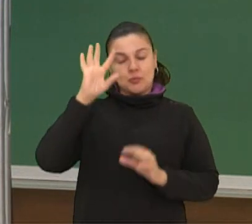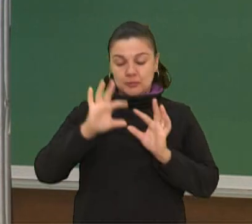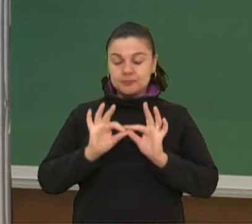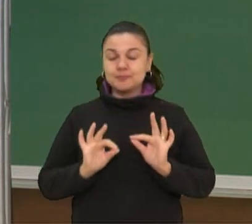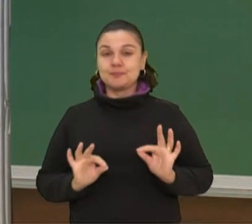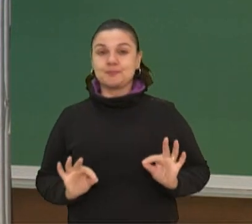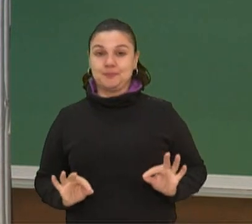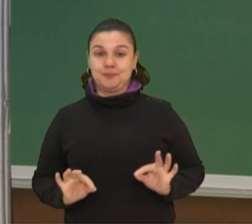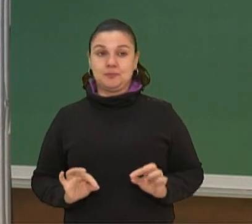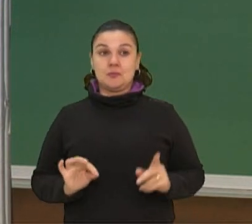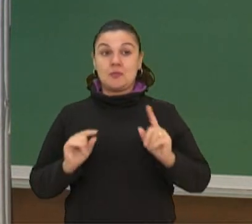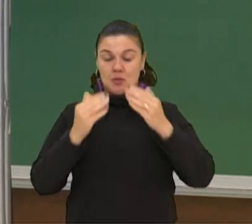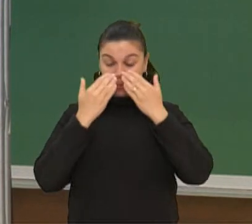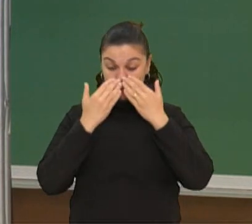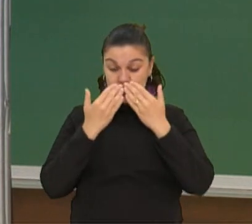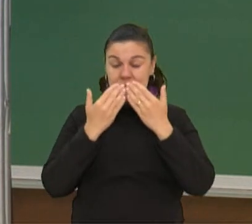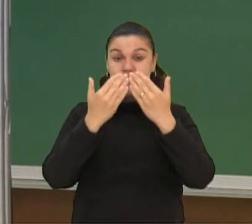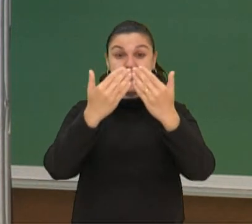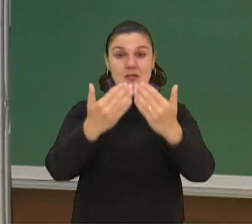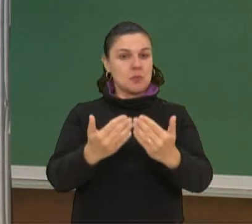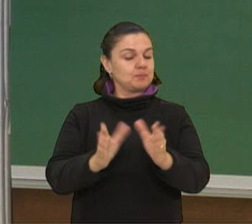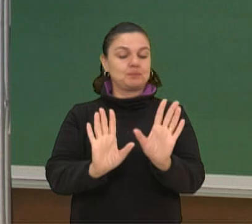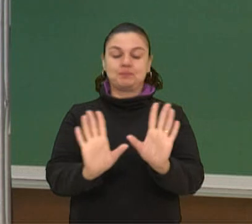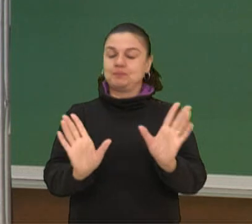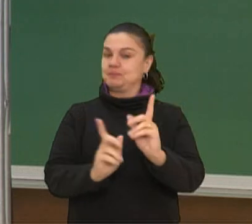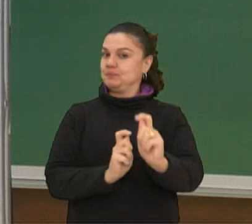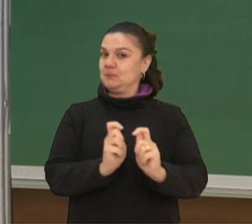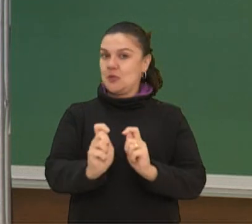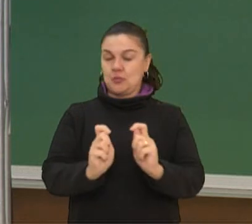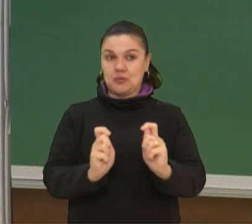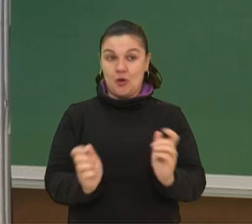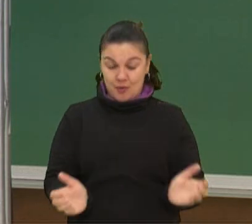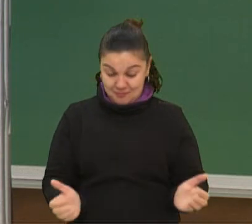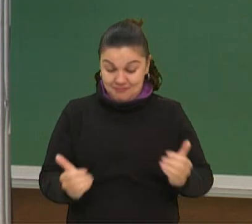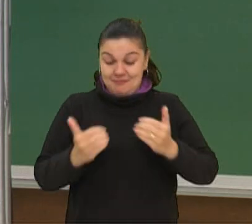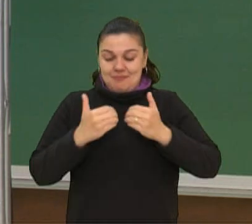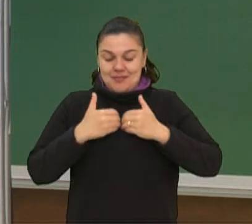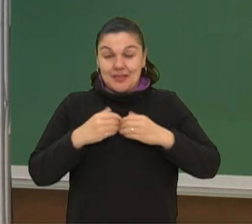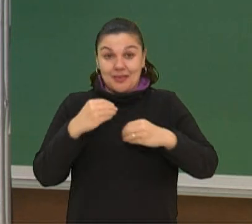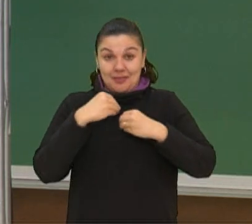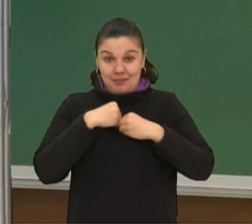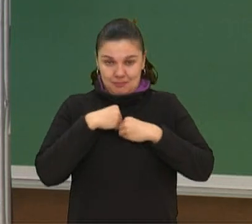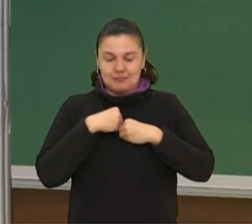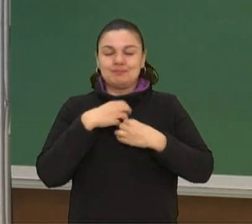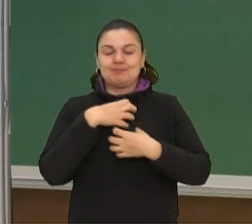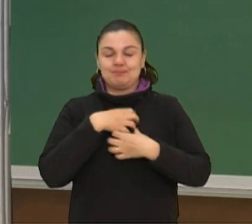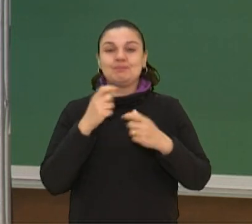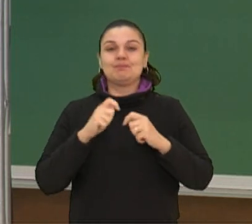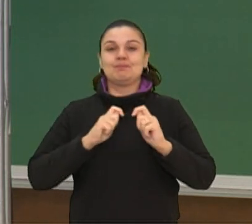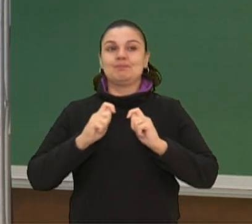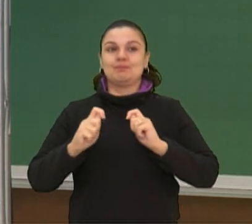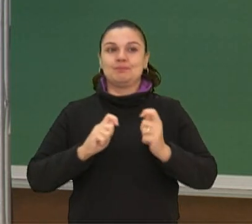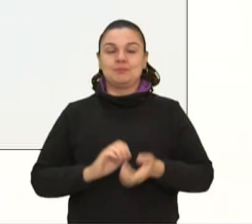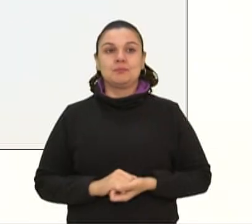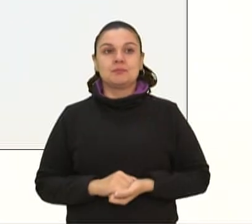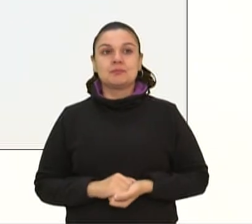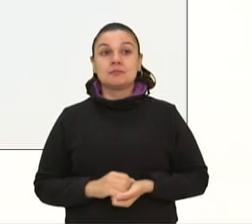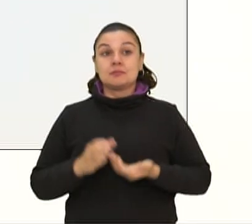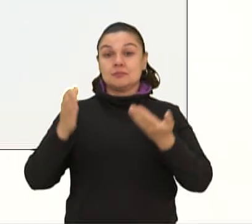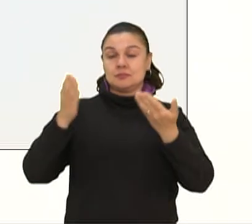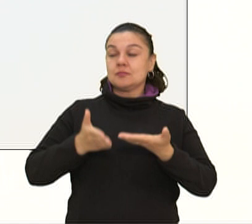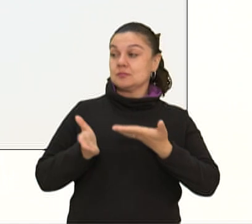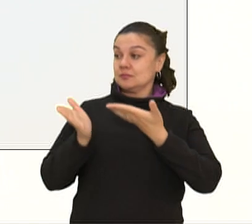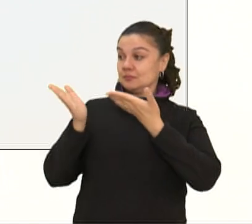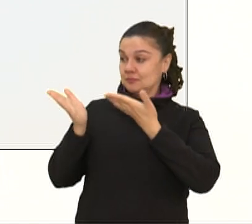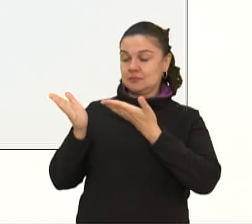Essa reflexão nos leva à humildade. Não de ficar sendo macabro, de dizer que